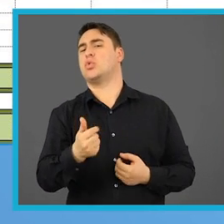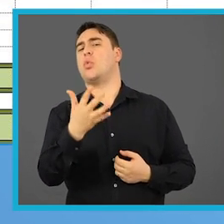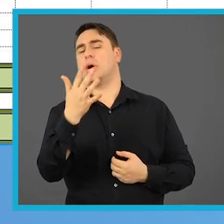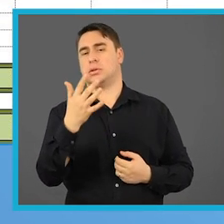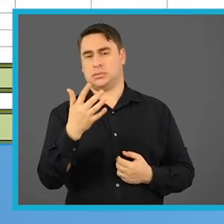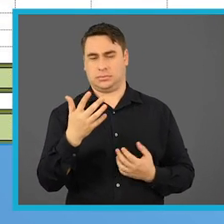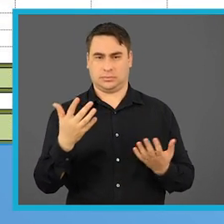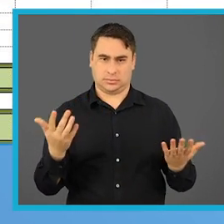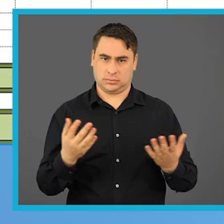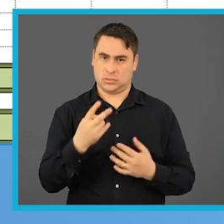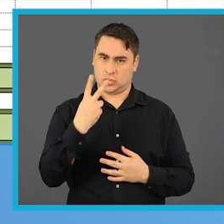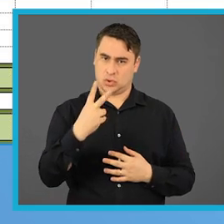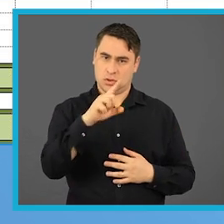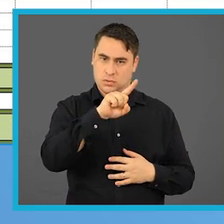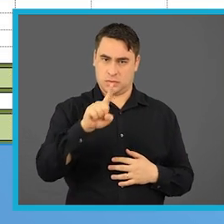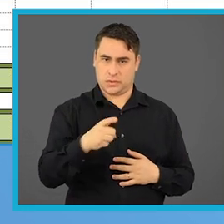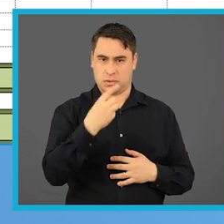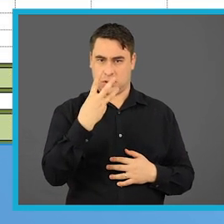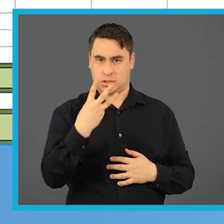quanto foi? Nesse caso,